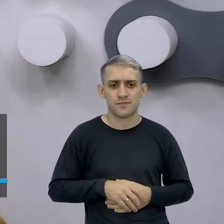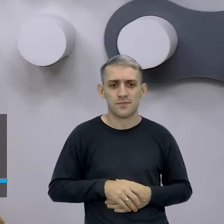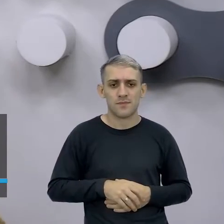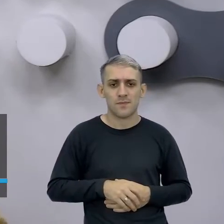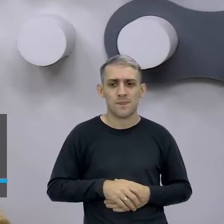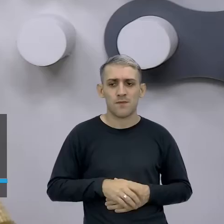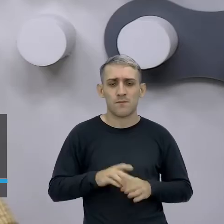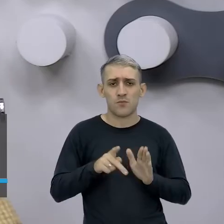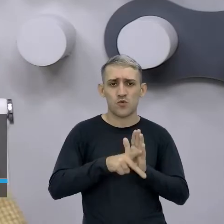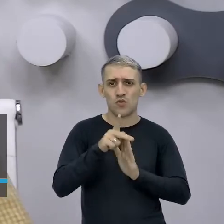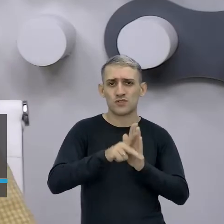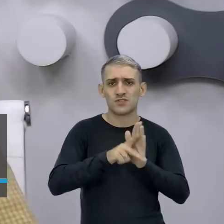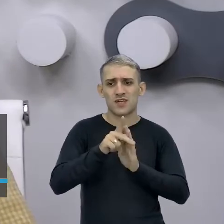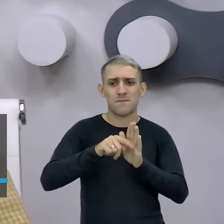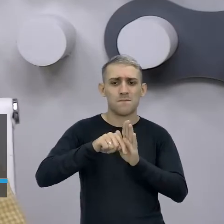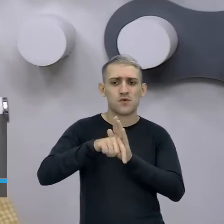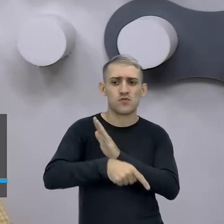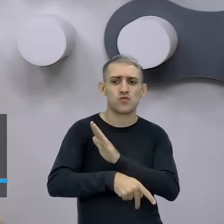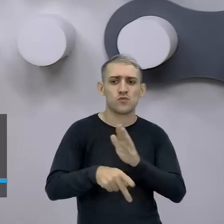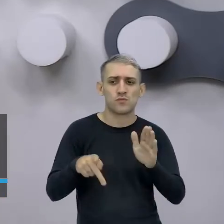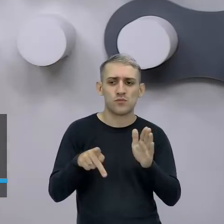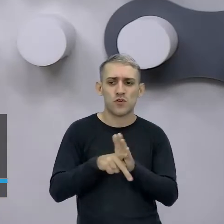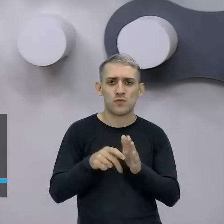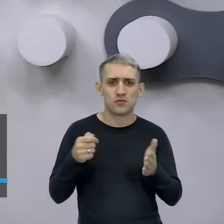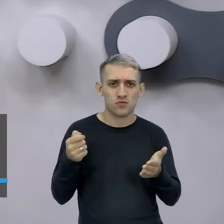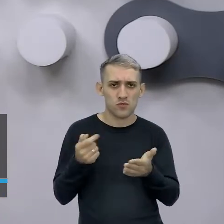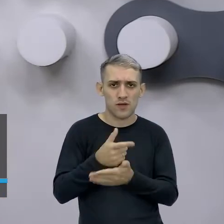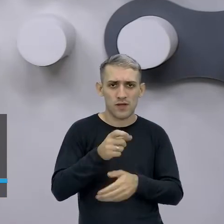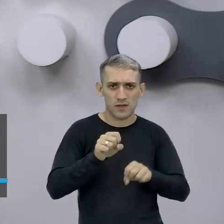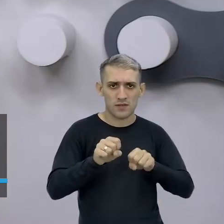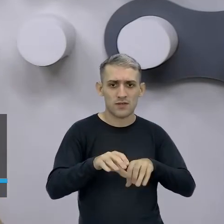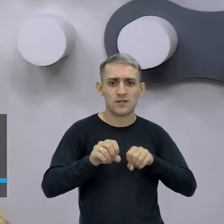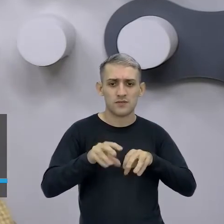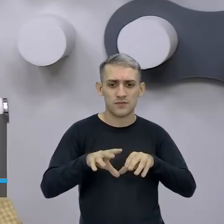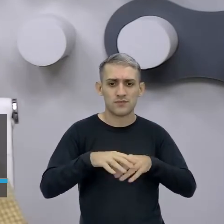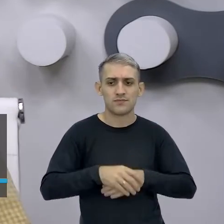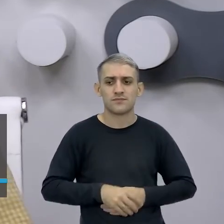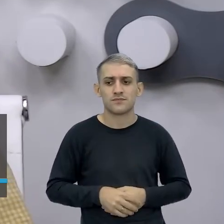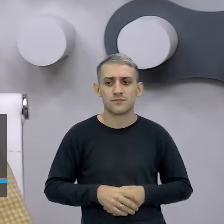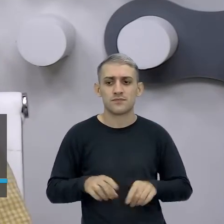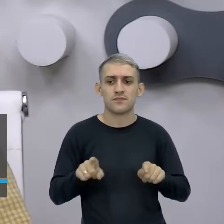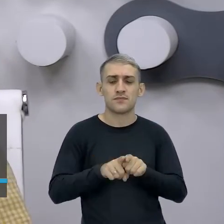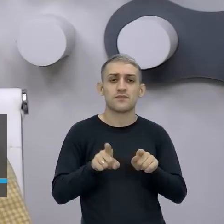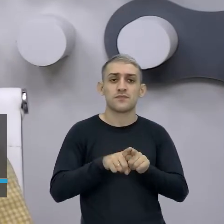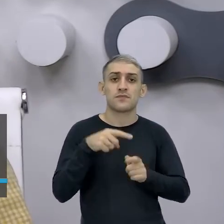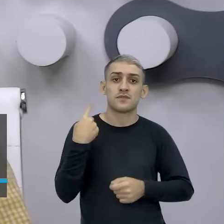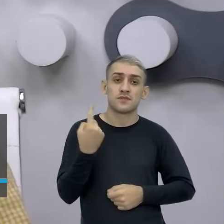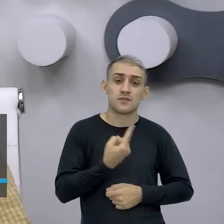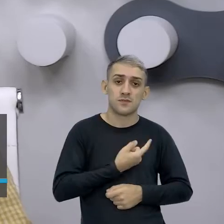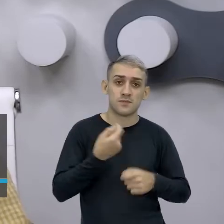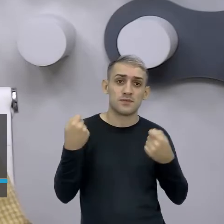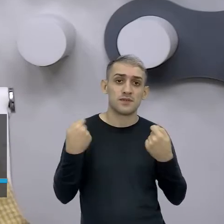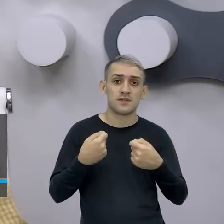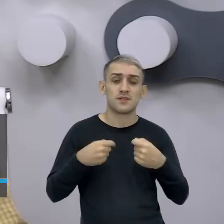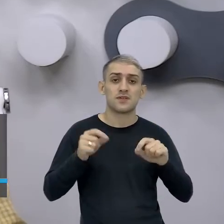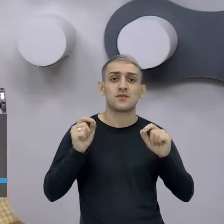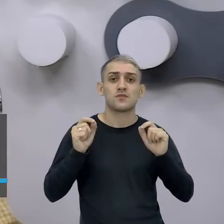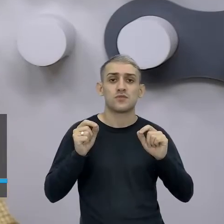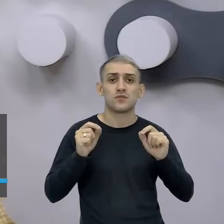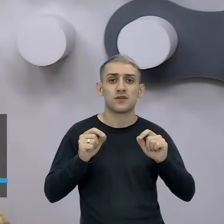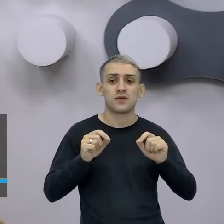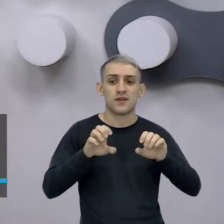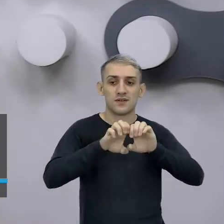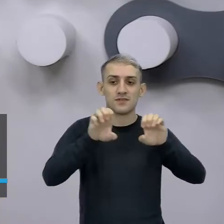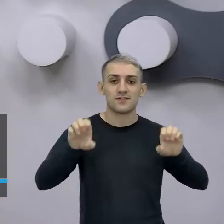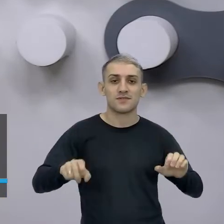profundo projeto de financiamento educacional. A gente tem que atacar essa estrutura